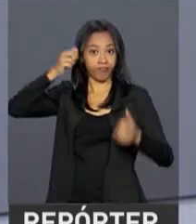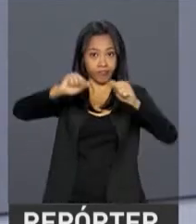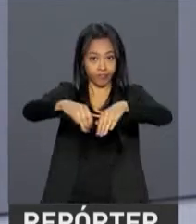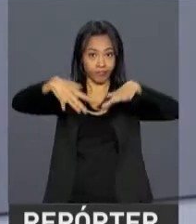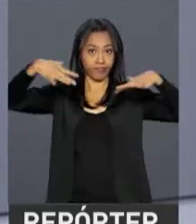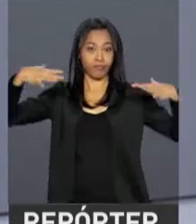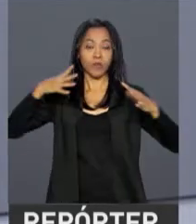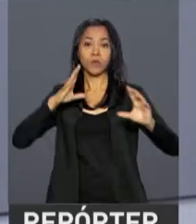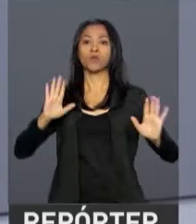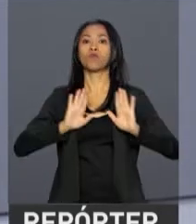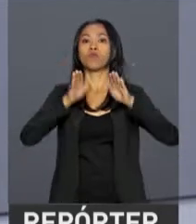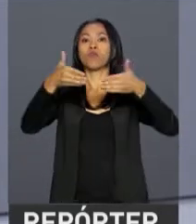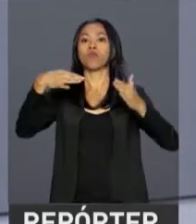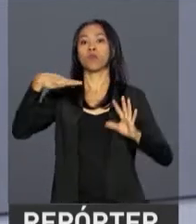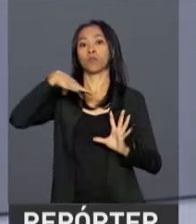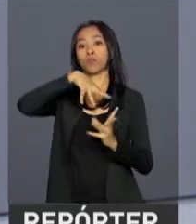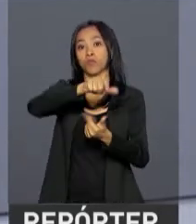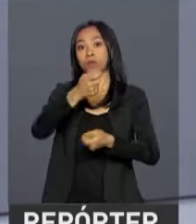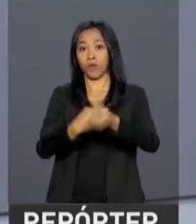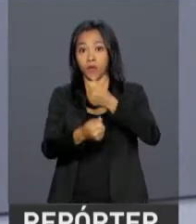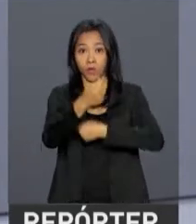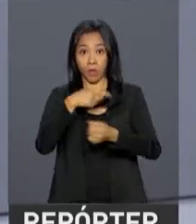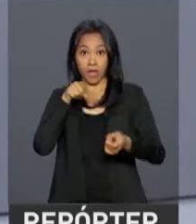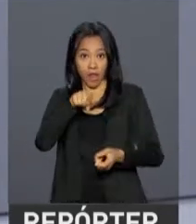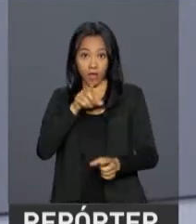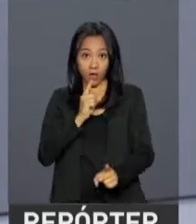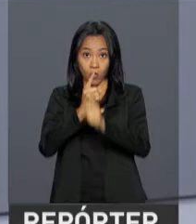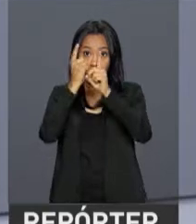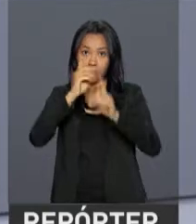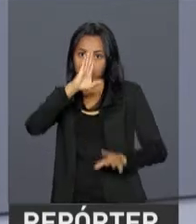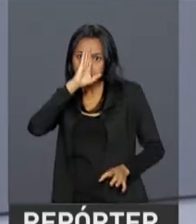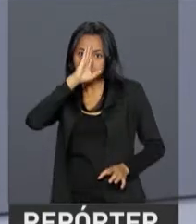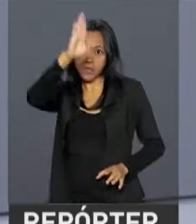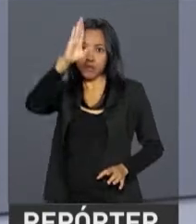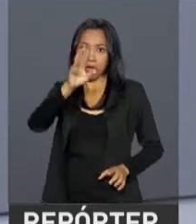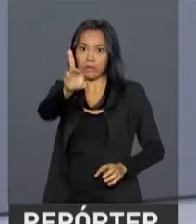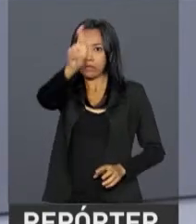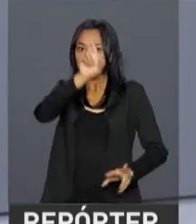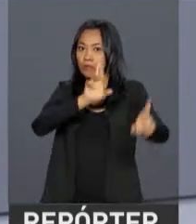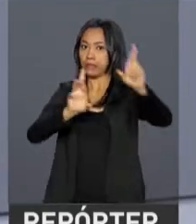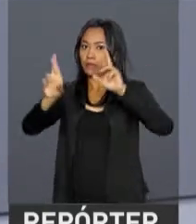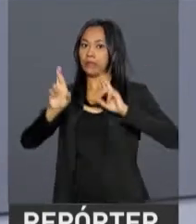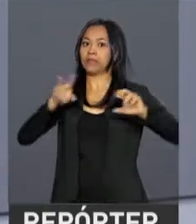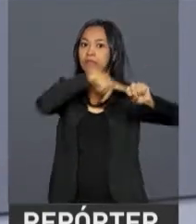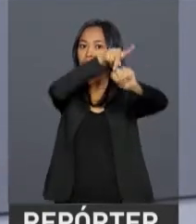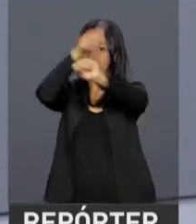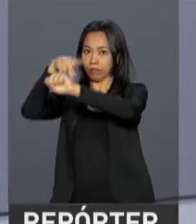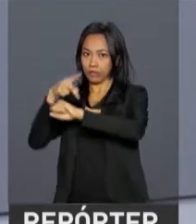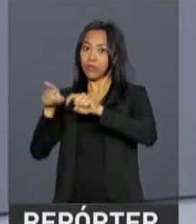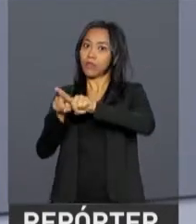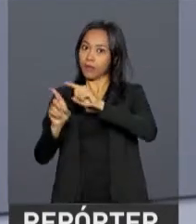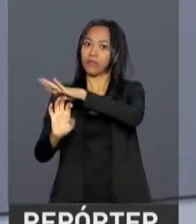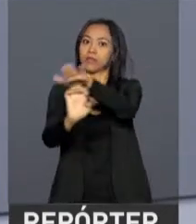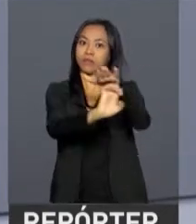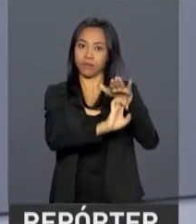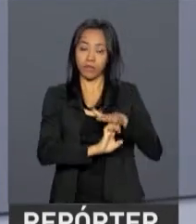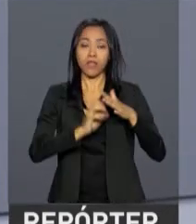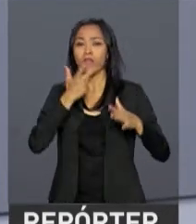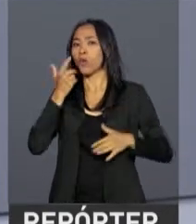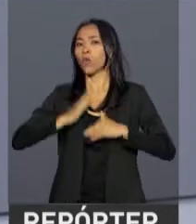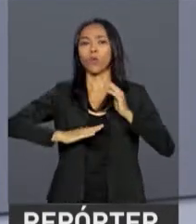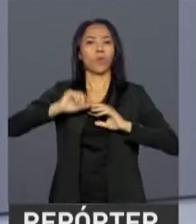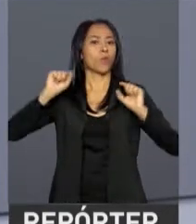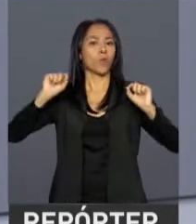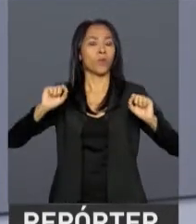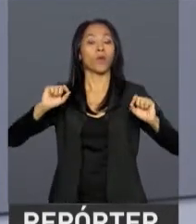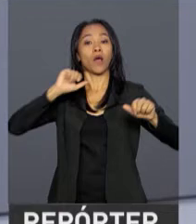Fórum Mundial Econômico, encontro que reúne as principais lideranças do mundo político e empresarial. O presidente falou sobre as